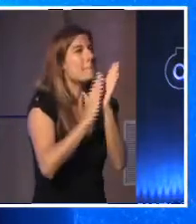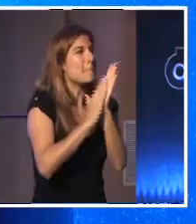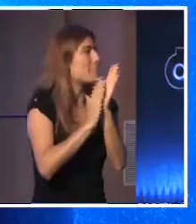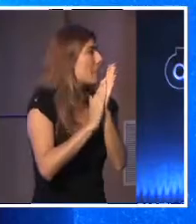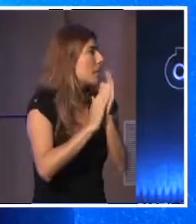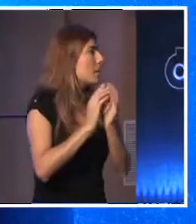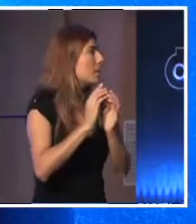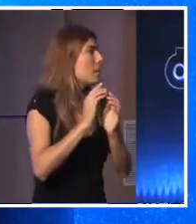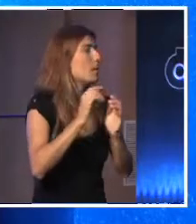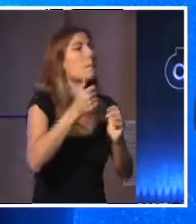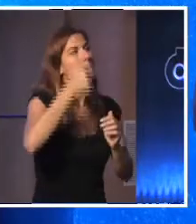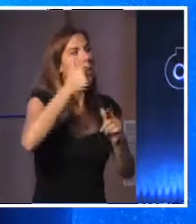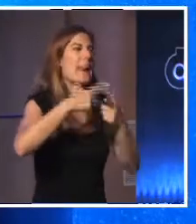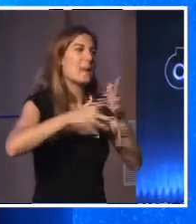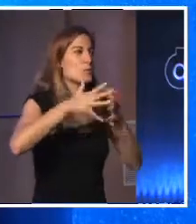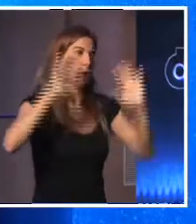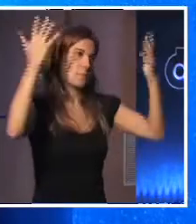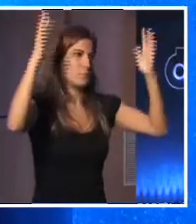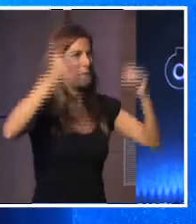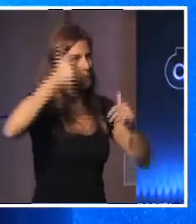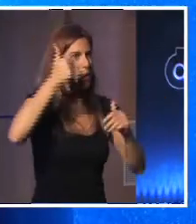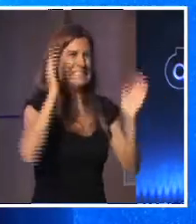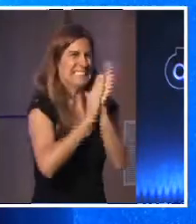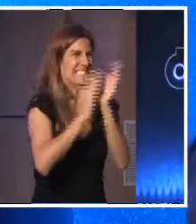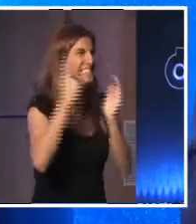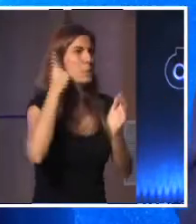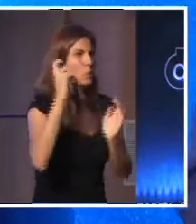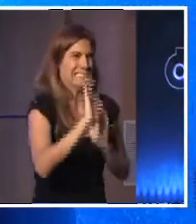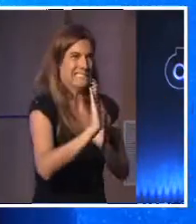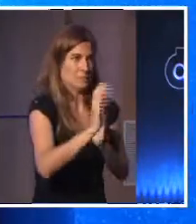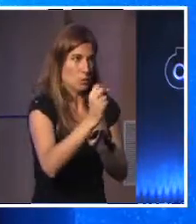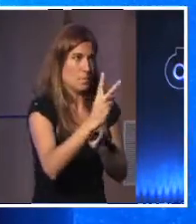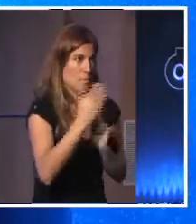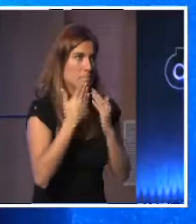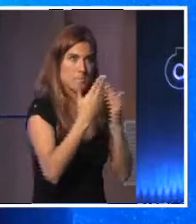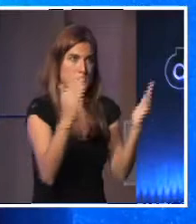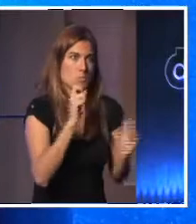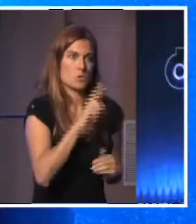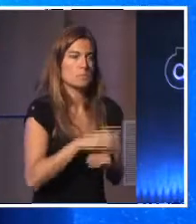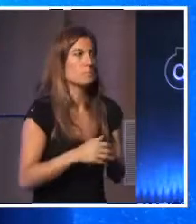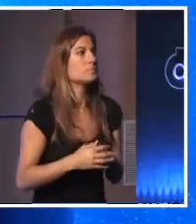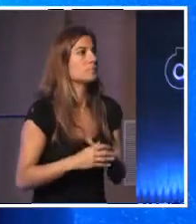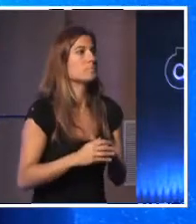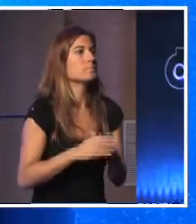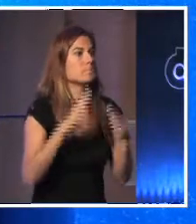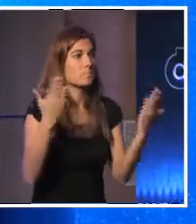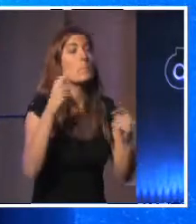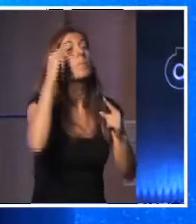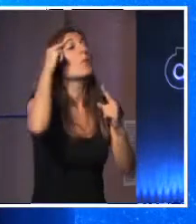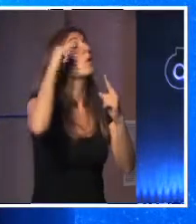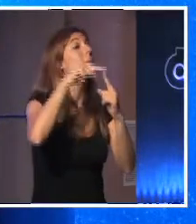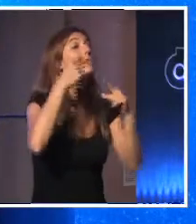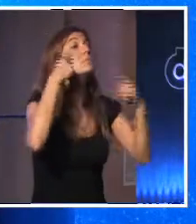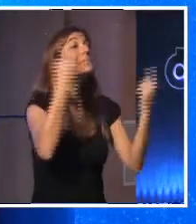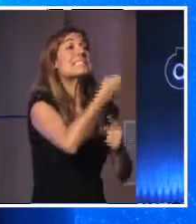favor, façam-no em língua gestual. Ok? Pois bem, o objetivo desta apresentação é